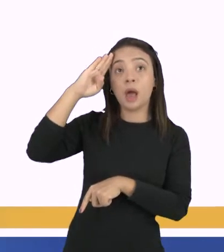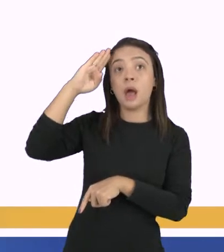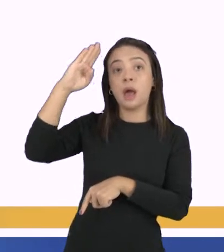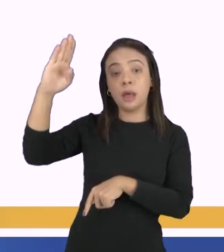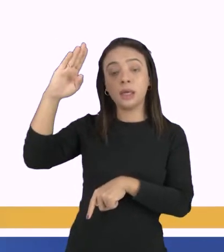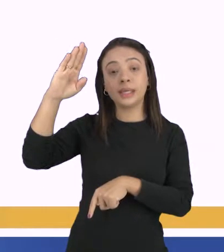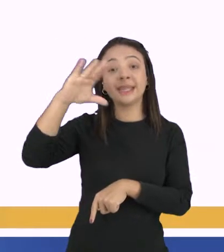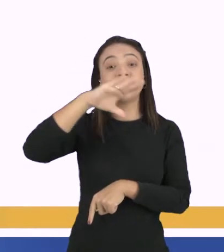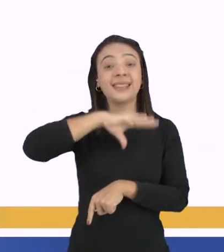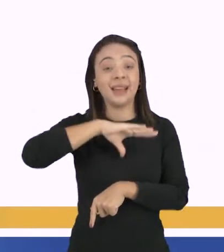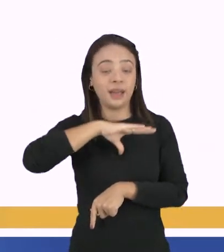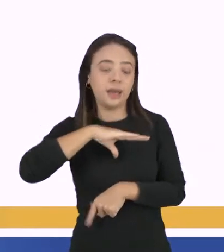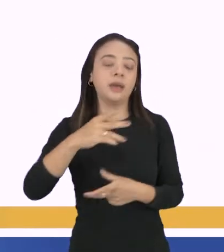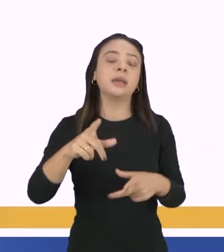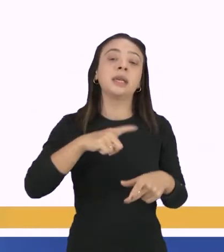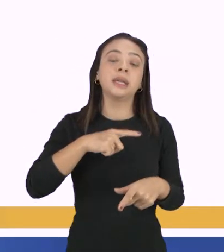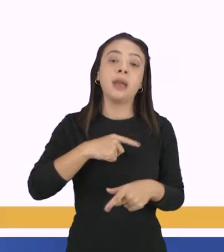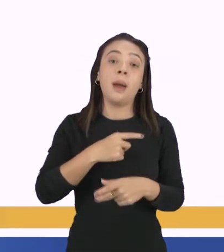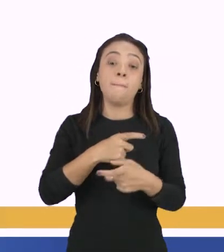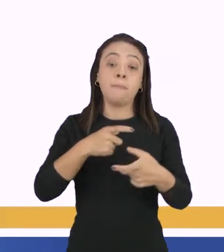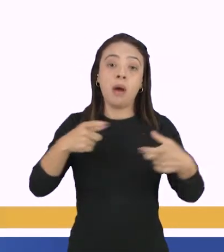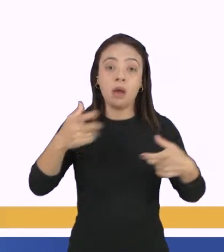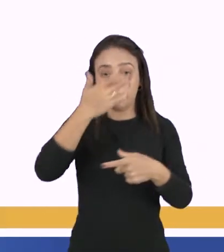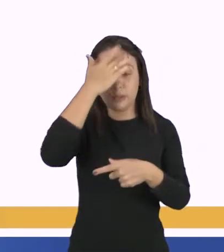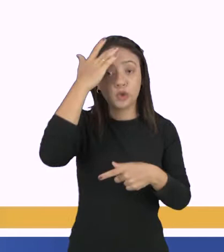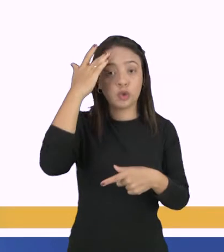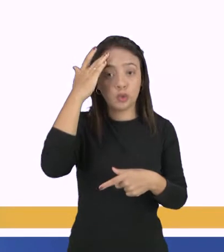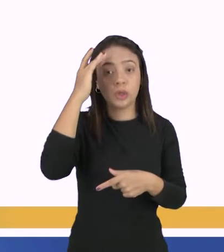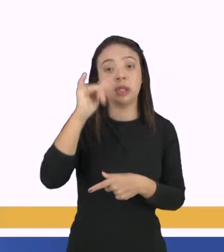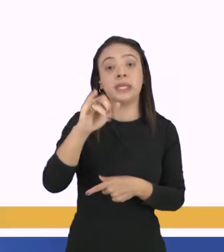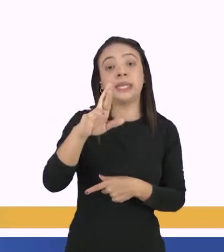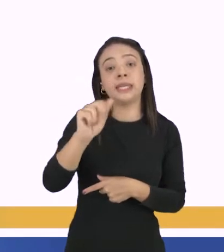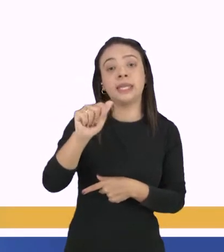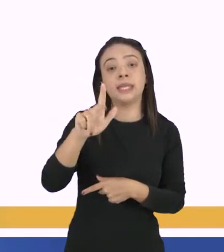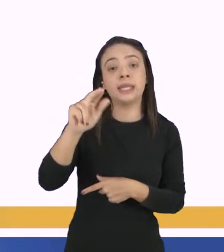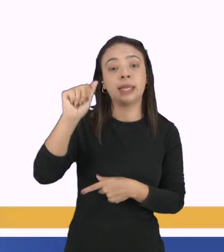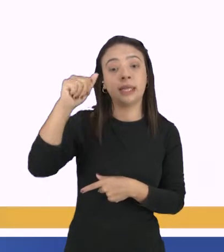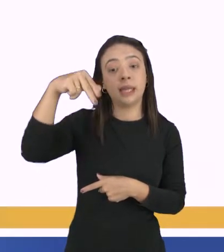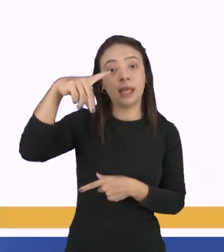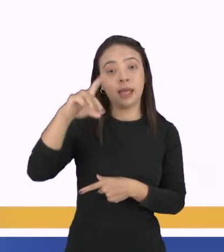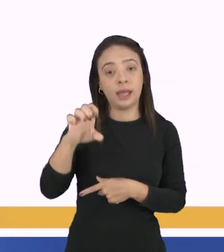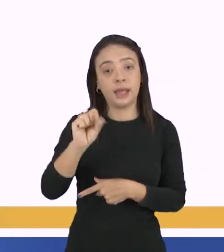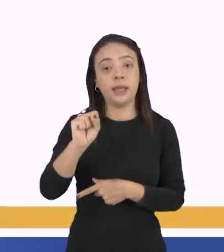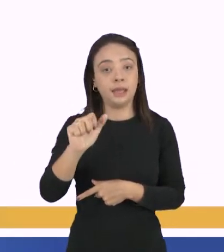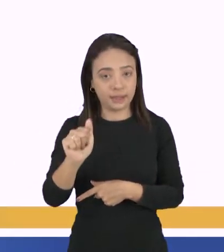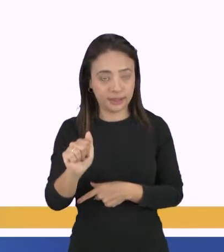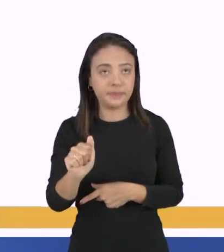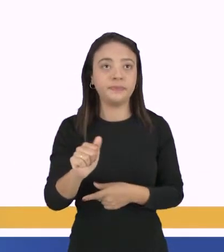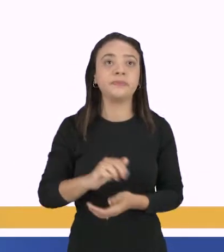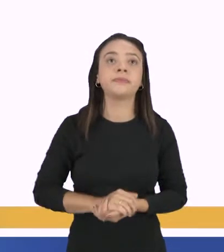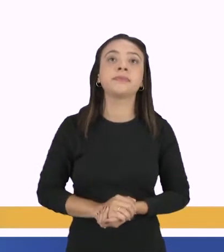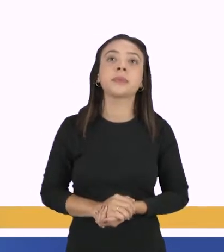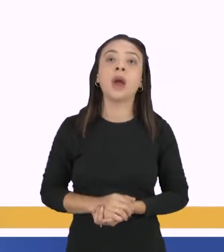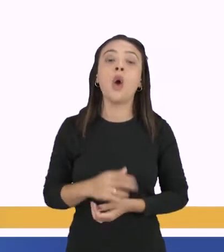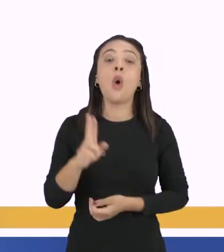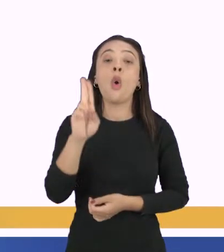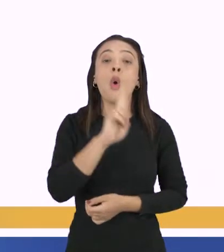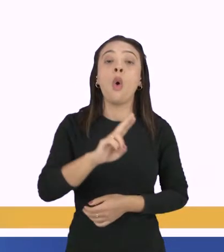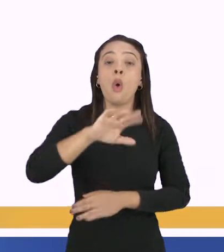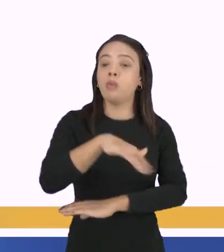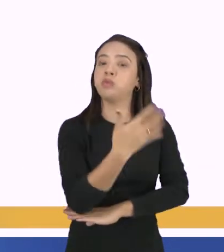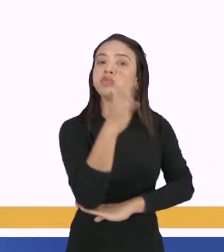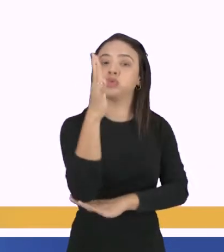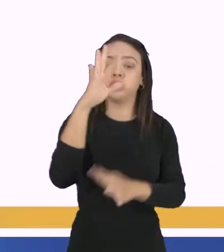maciça de imigrantes irlandeses e em seus descendentes. São usados um trevo de 3 folhas, que é chamado de shamrock,